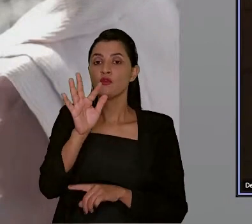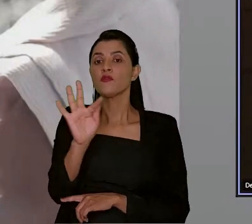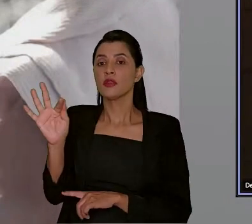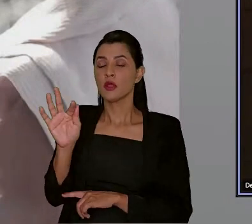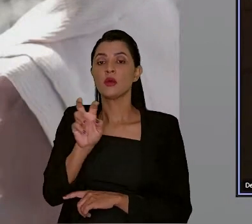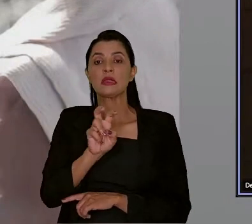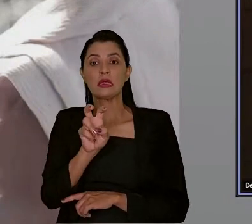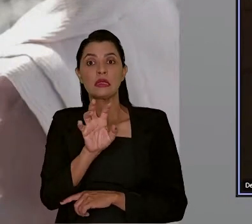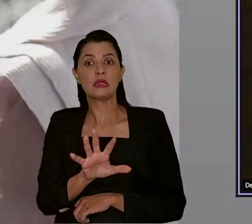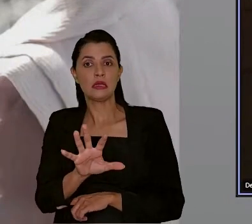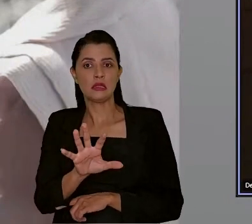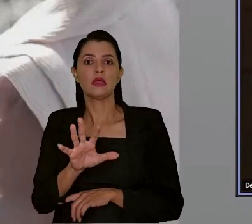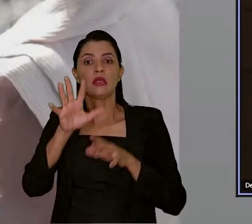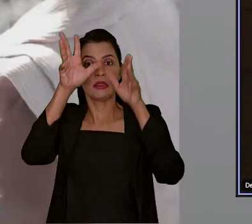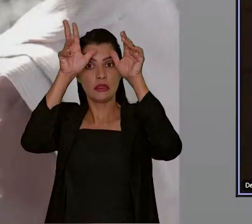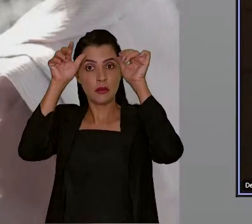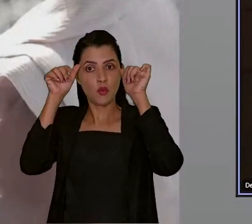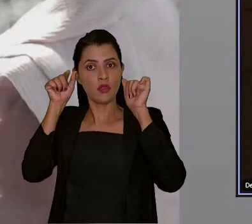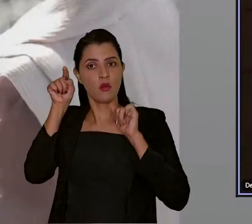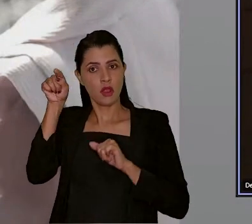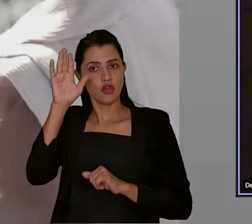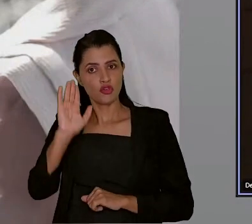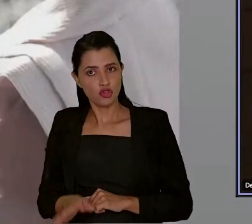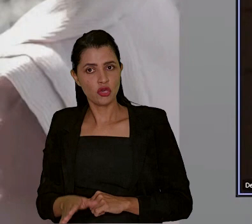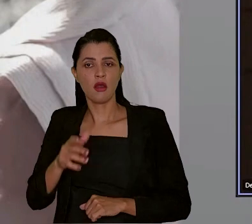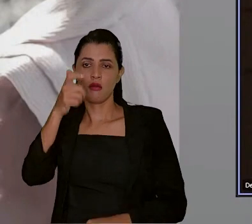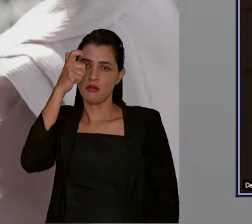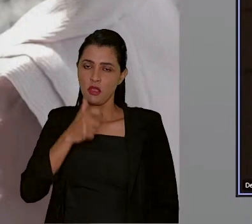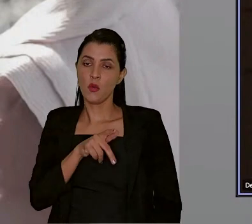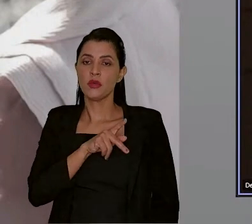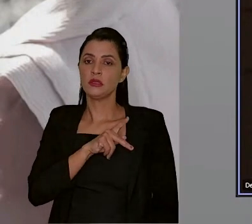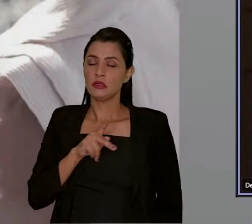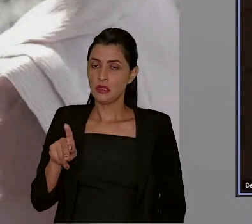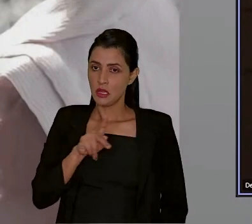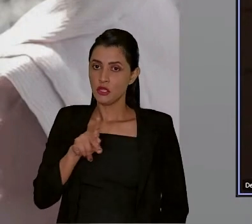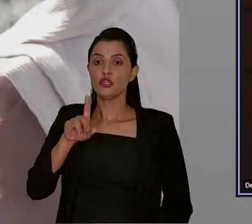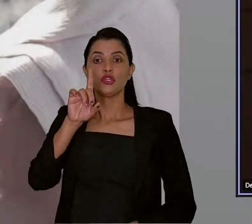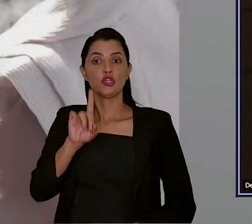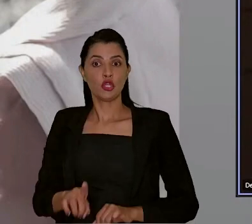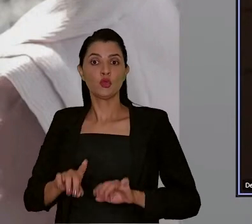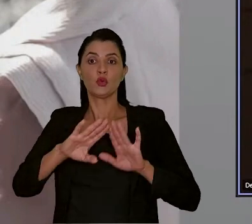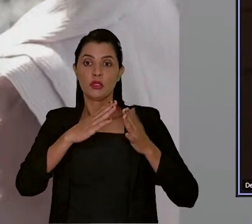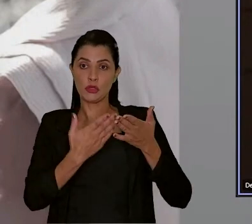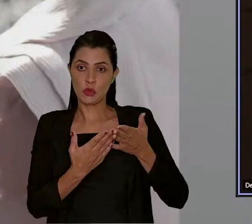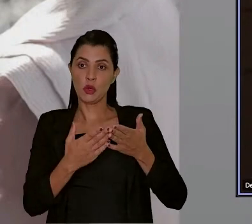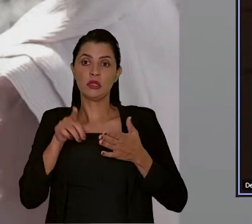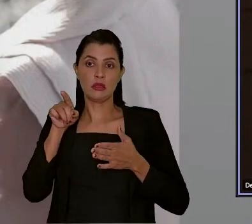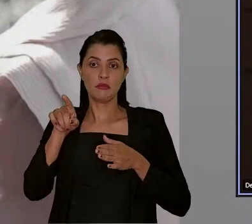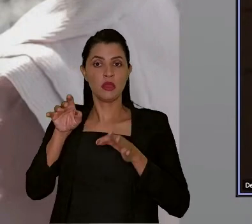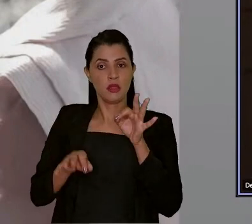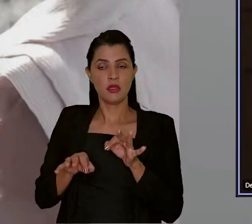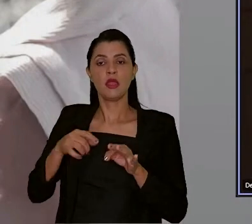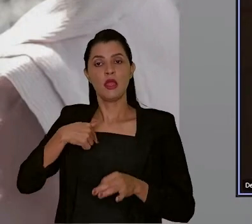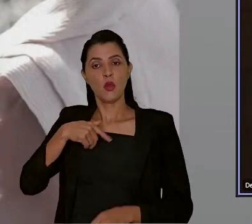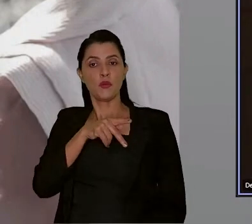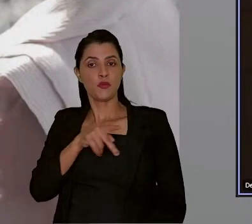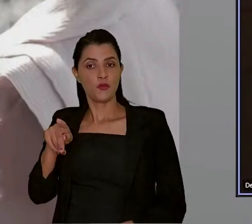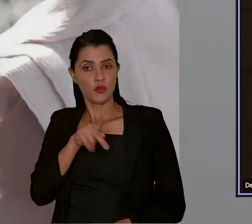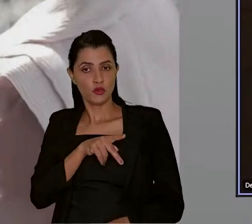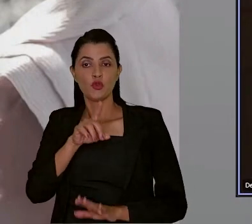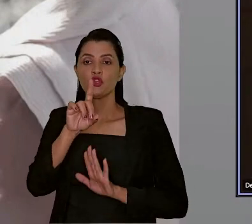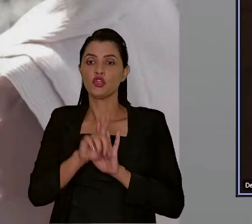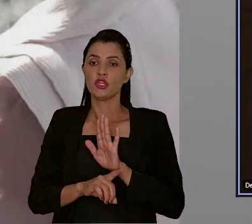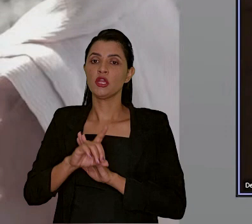Região, tribunal do qual já fui presidente e diretor da Escola de Magistratura, sou também professor de Direito Civil na